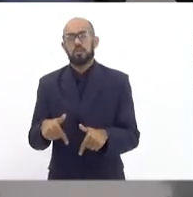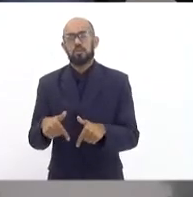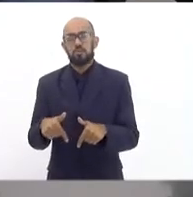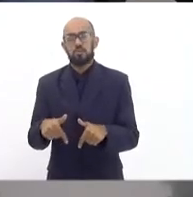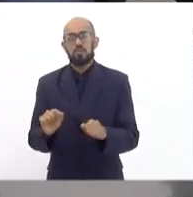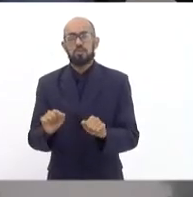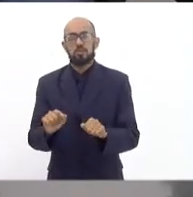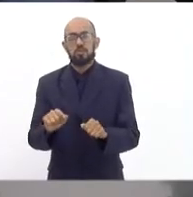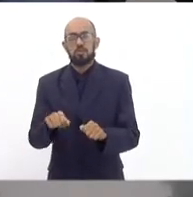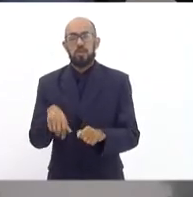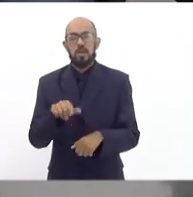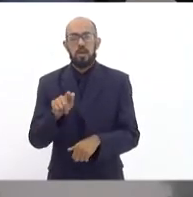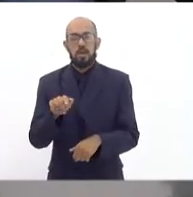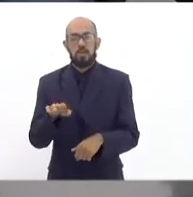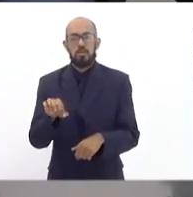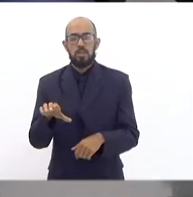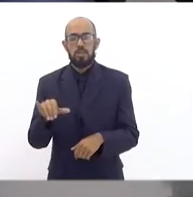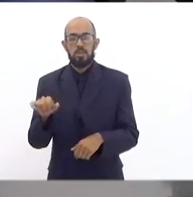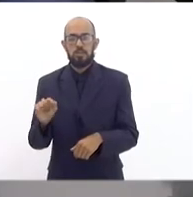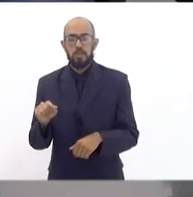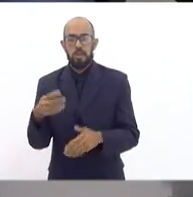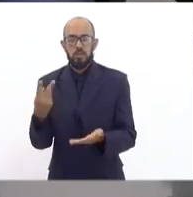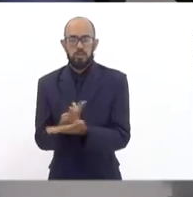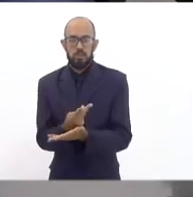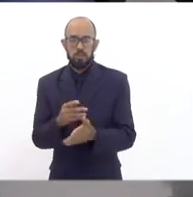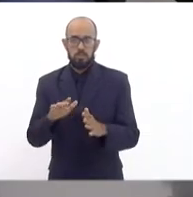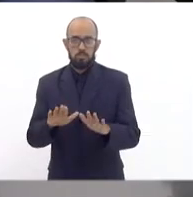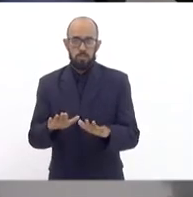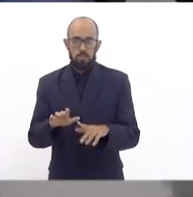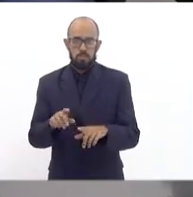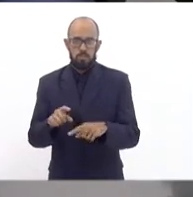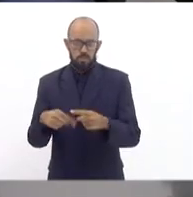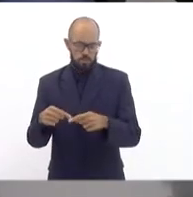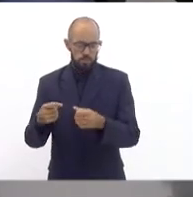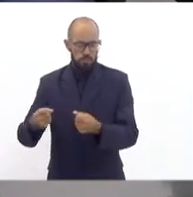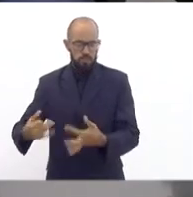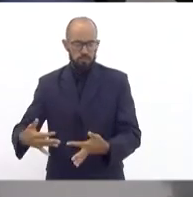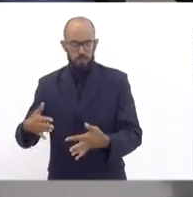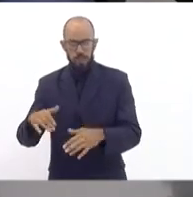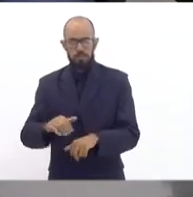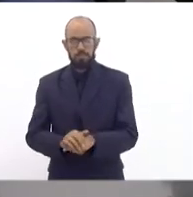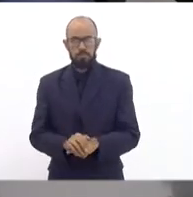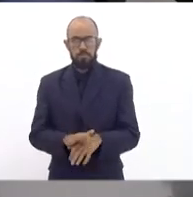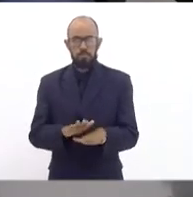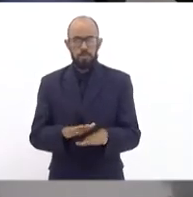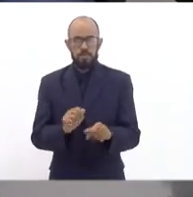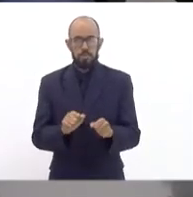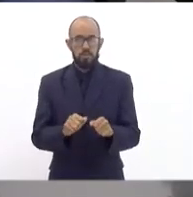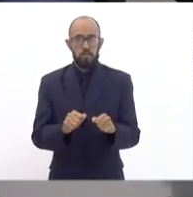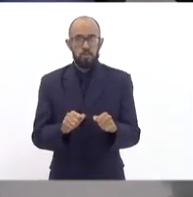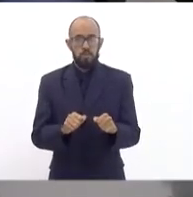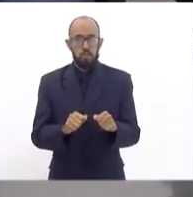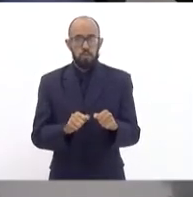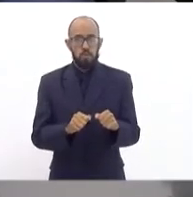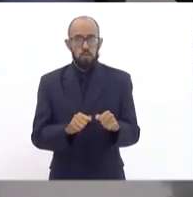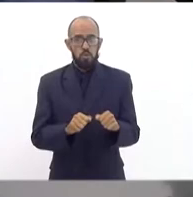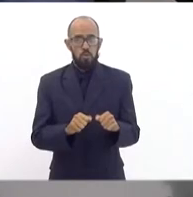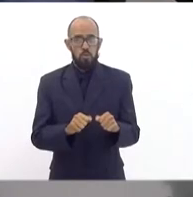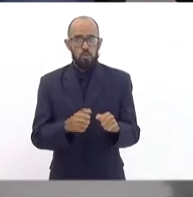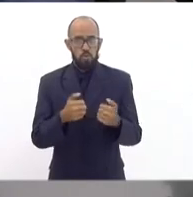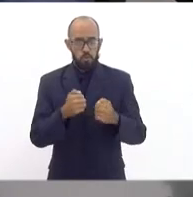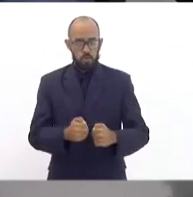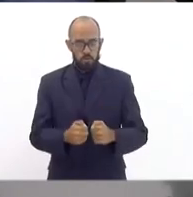da agência aconteceram, eu posso explicar. Mas o poder concedente, junto com a concessionária, se